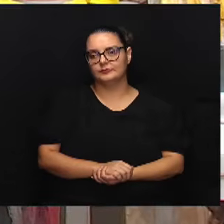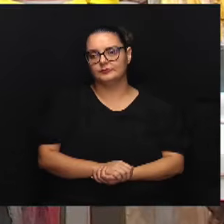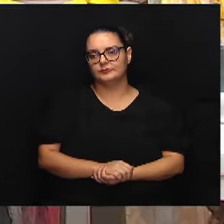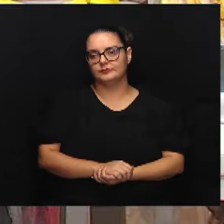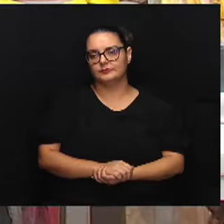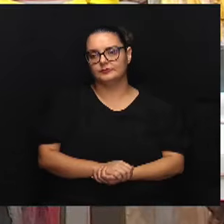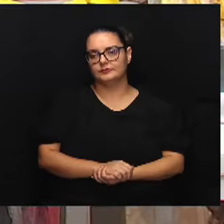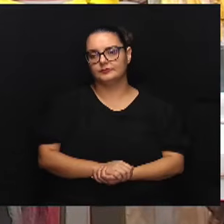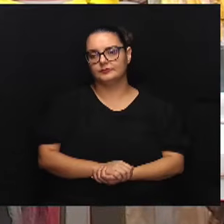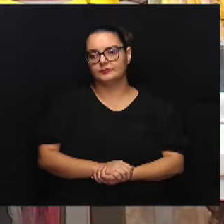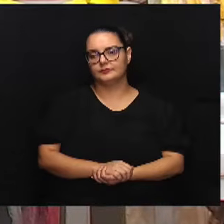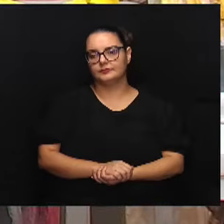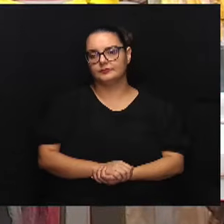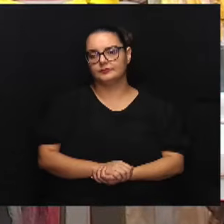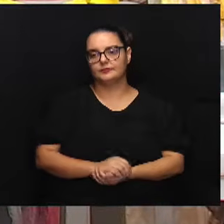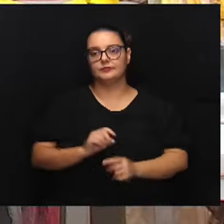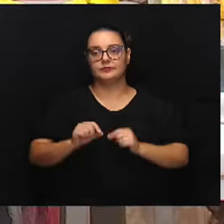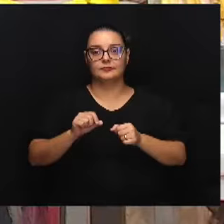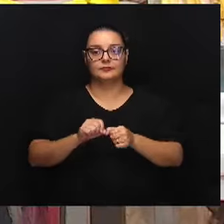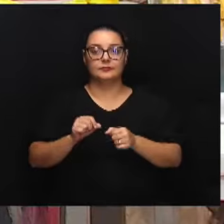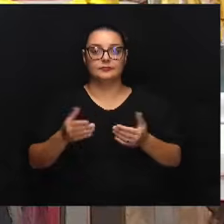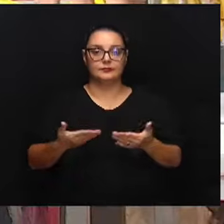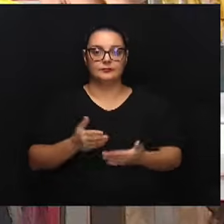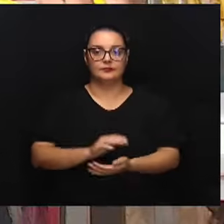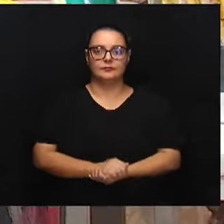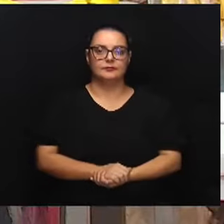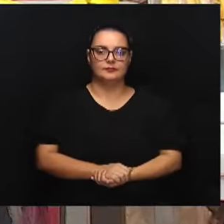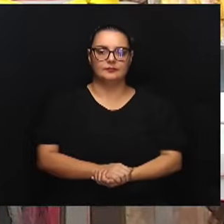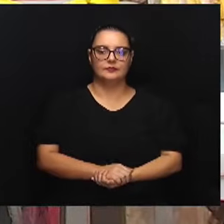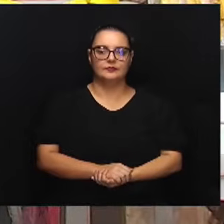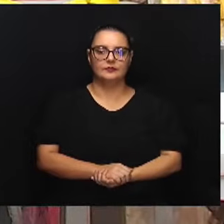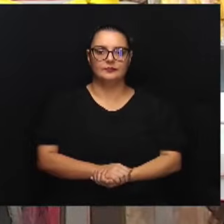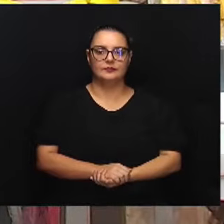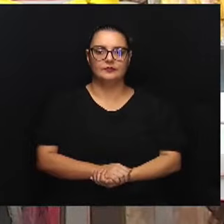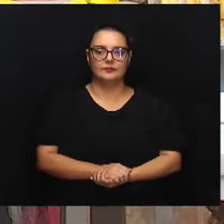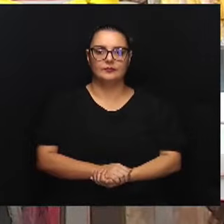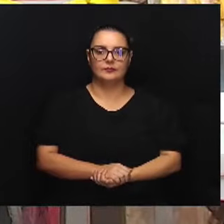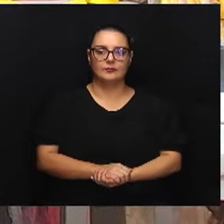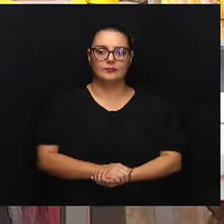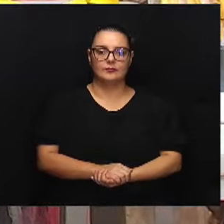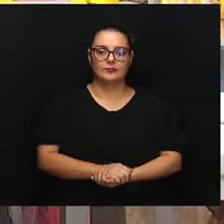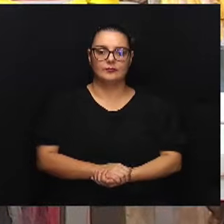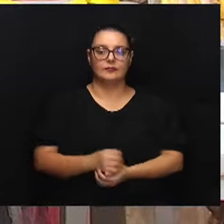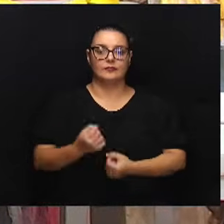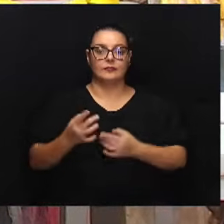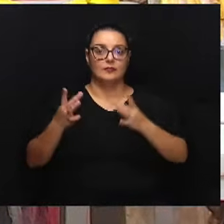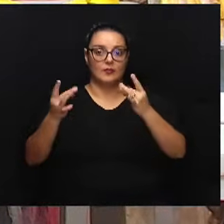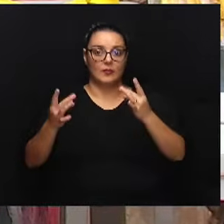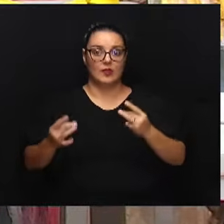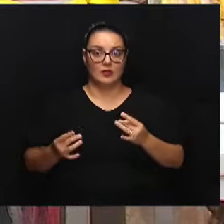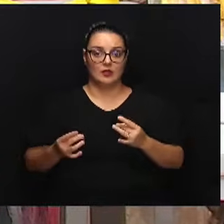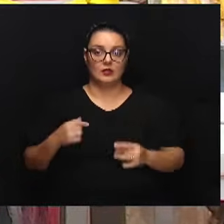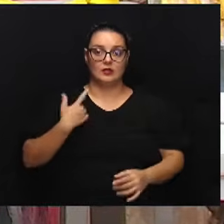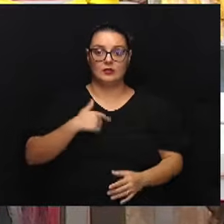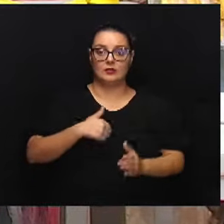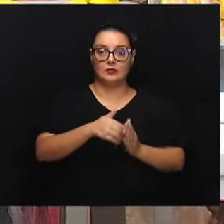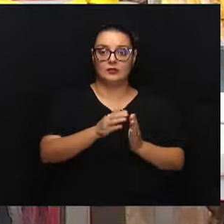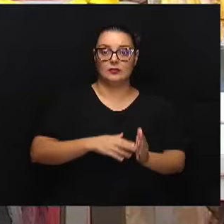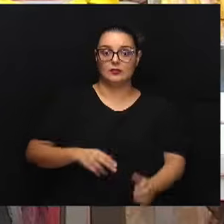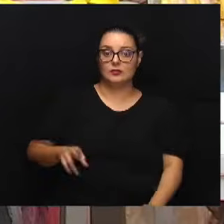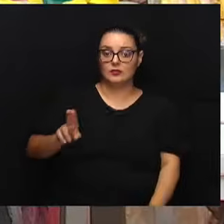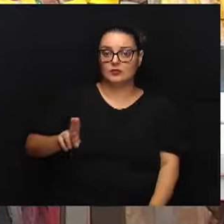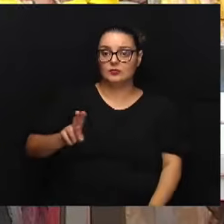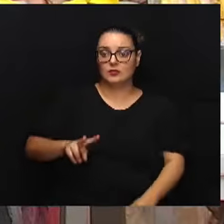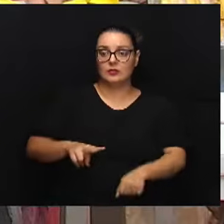E aí, o que a gente vai fazer agora? A gente está começando a destacar certos detalhes da nossa pintura. Vamos usar a cor